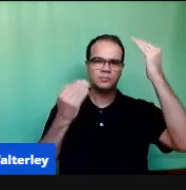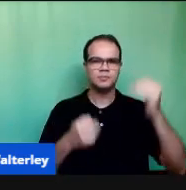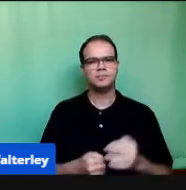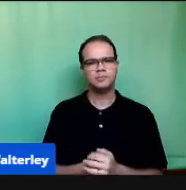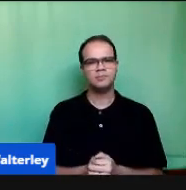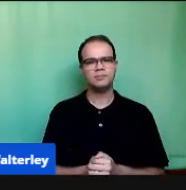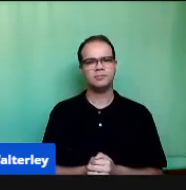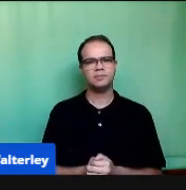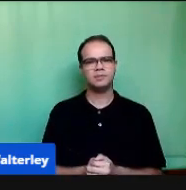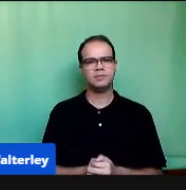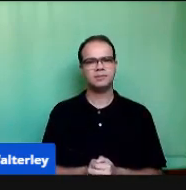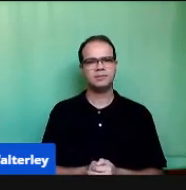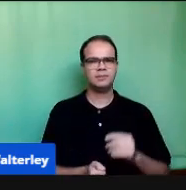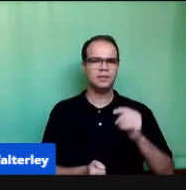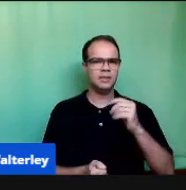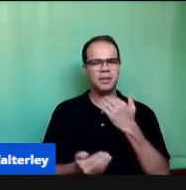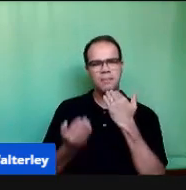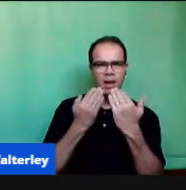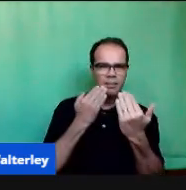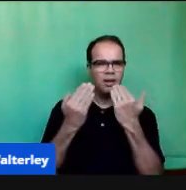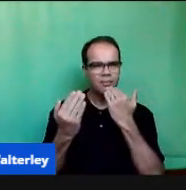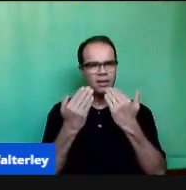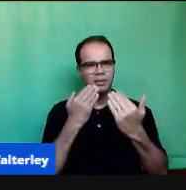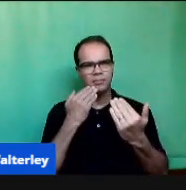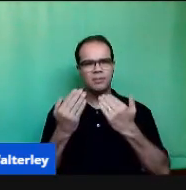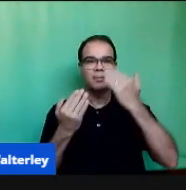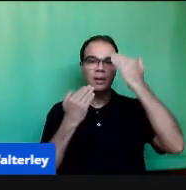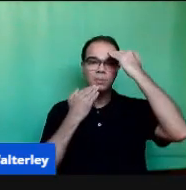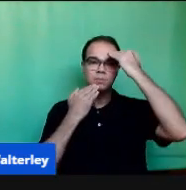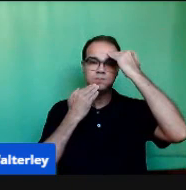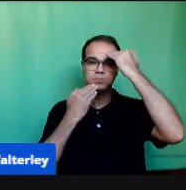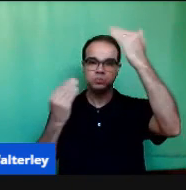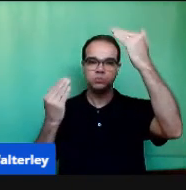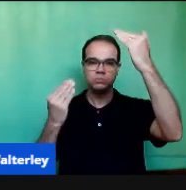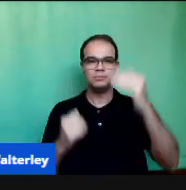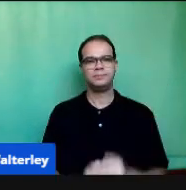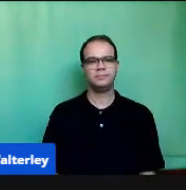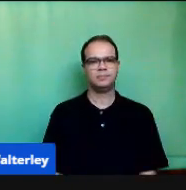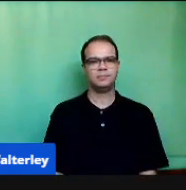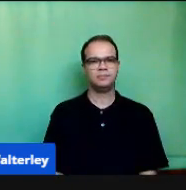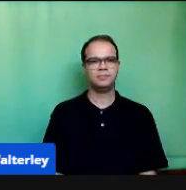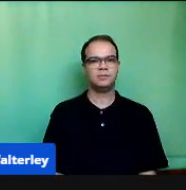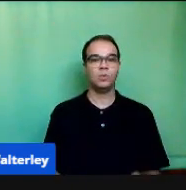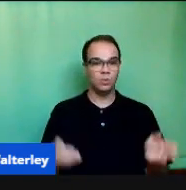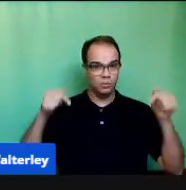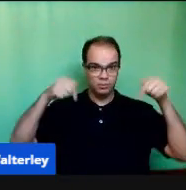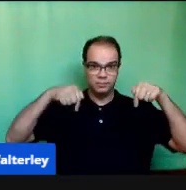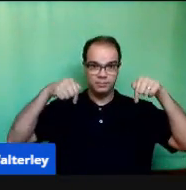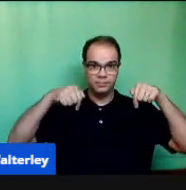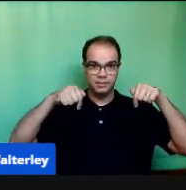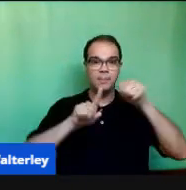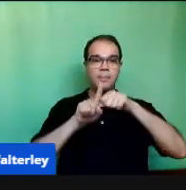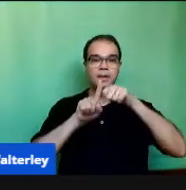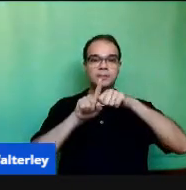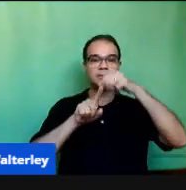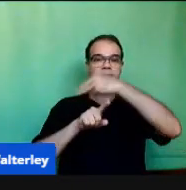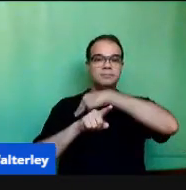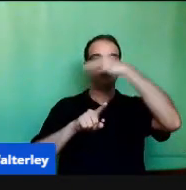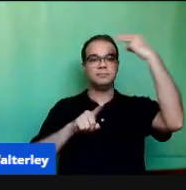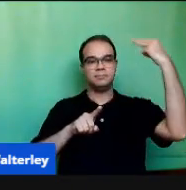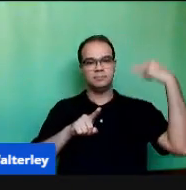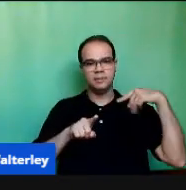de poder dialogar com vocês. Quero destacar que no mês de maio também, o Estado, para quem